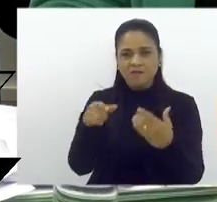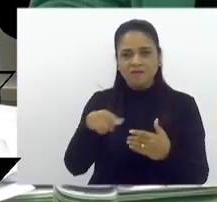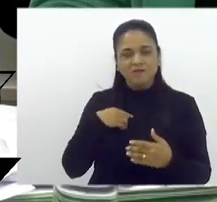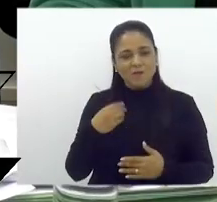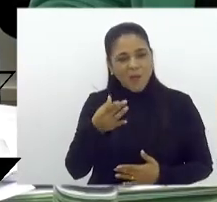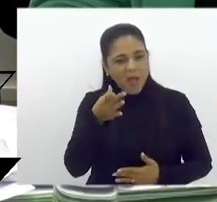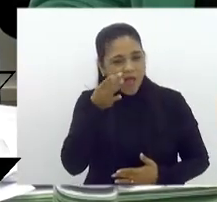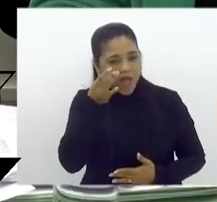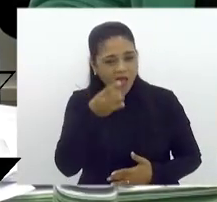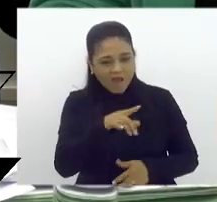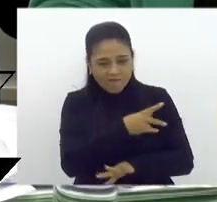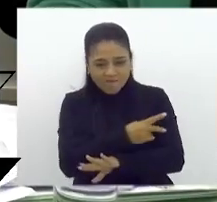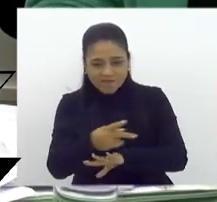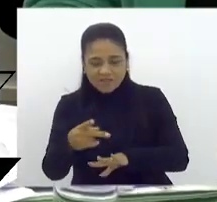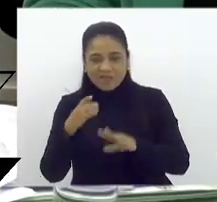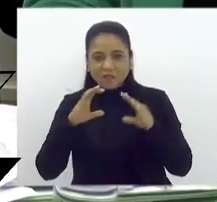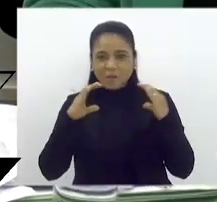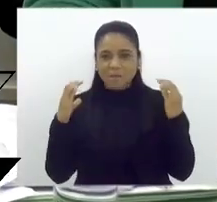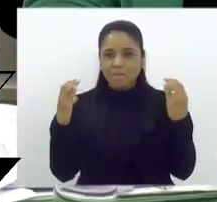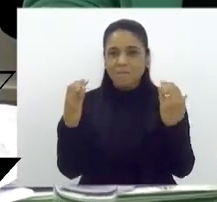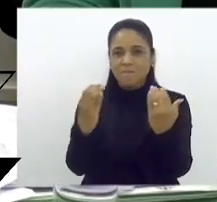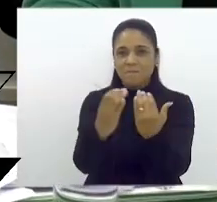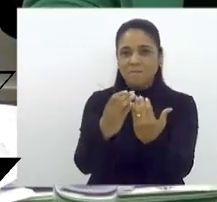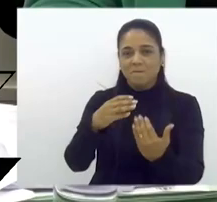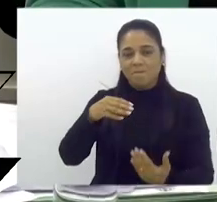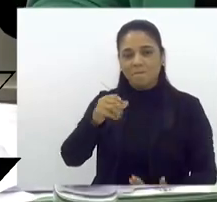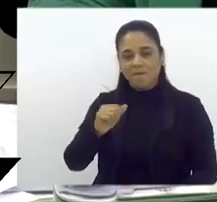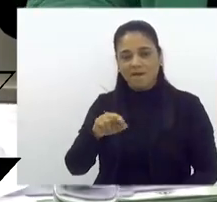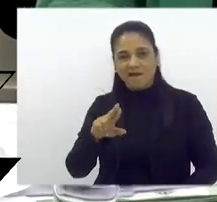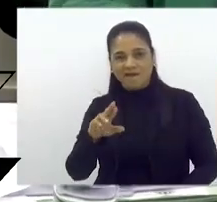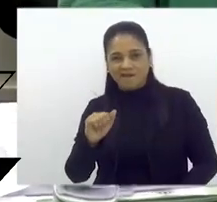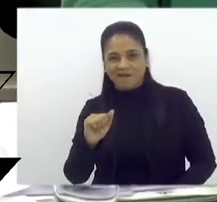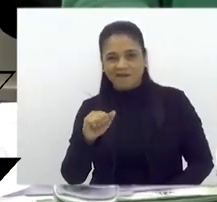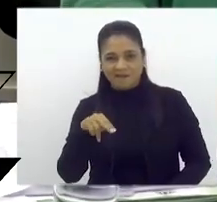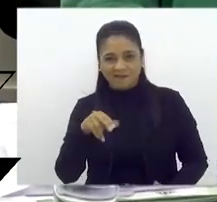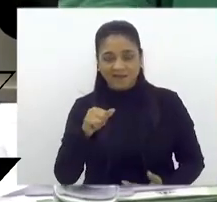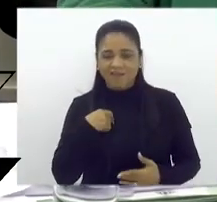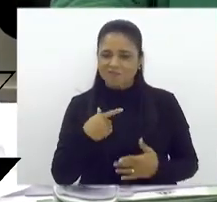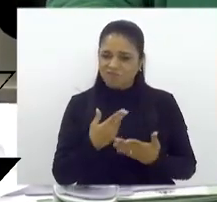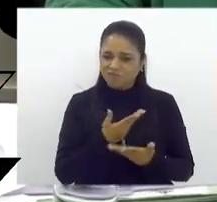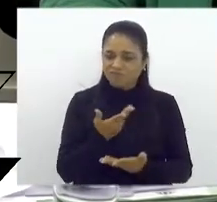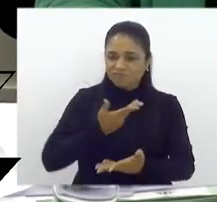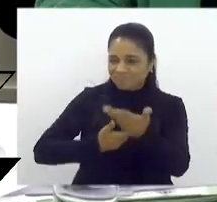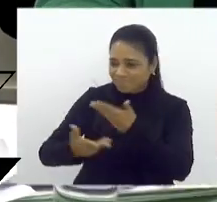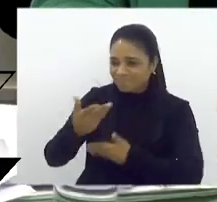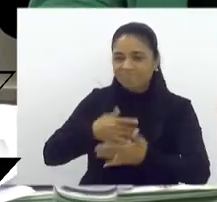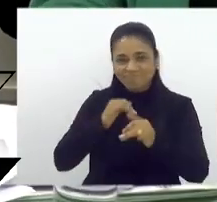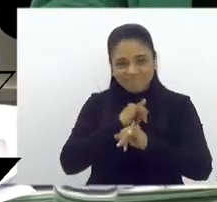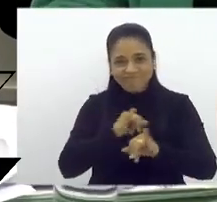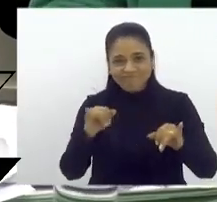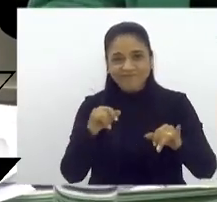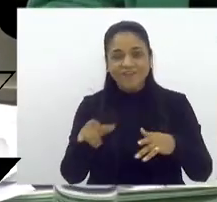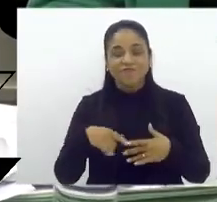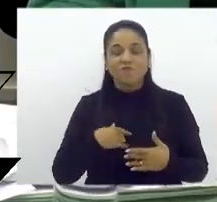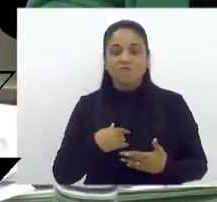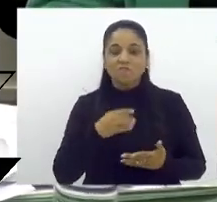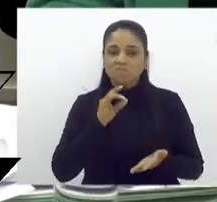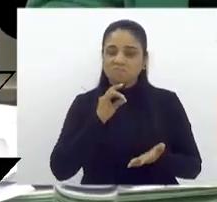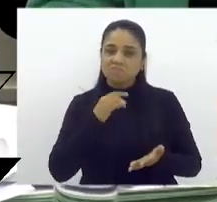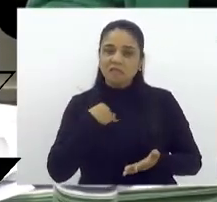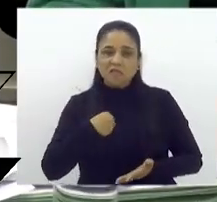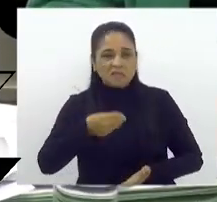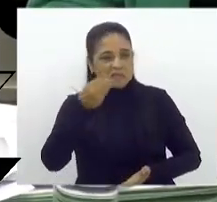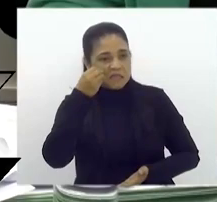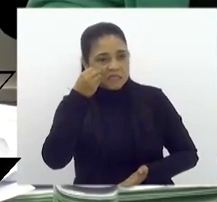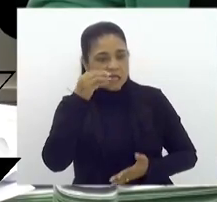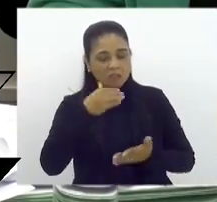fazendo visitações no Maracanã. Tendo em vista essa questão, queria até dividir com os colegas aqui, eu vou ver uma forma legal,